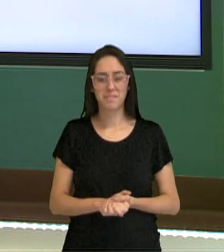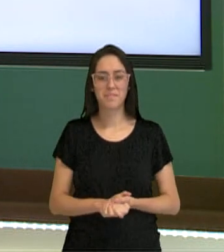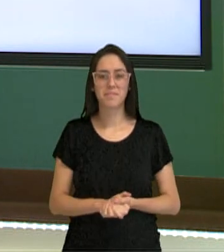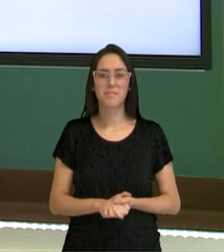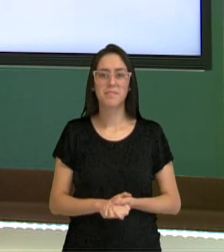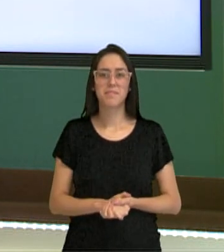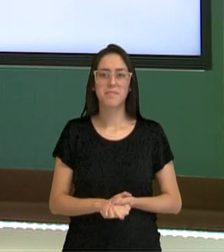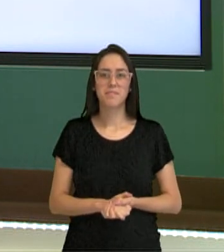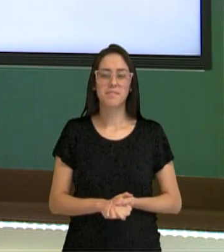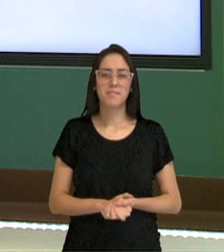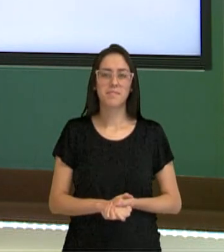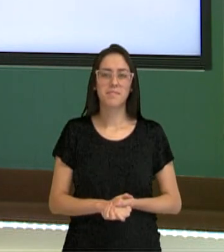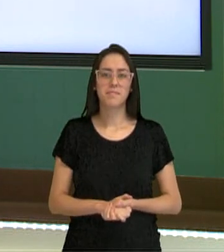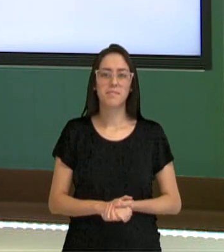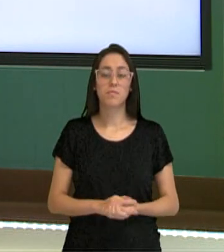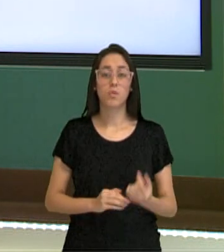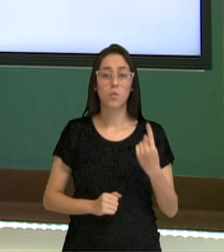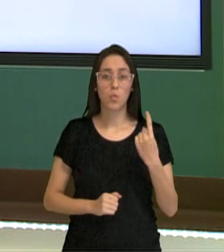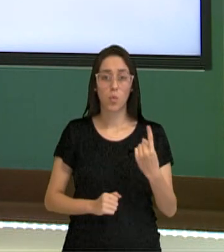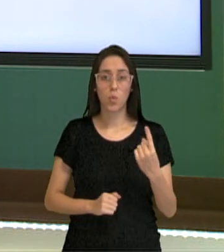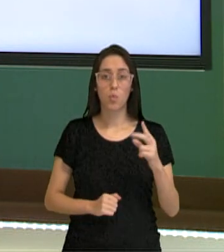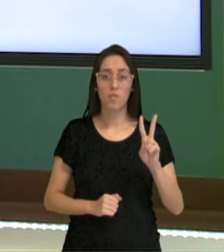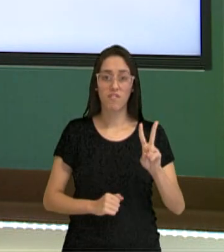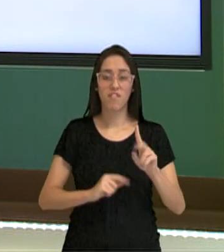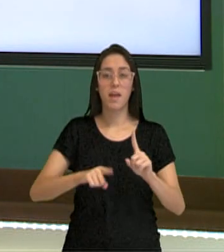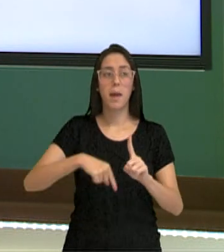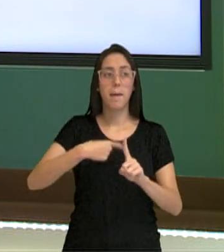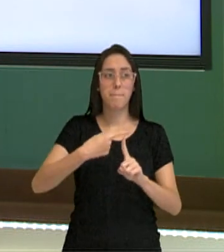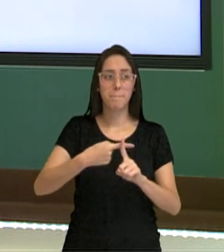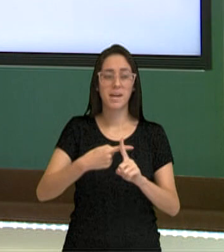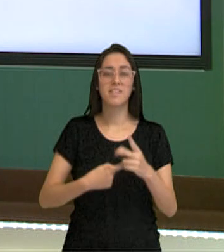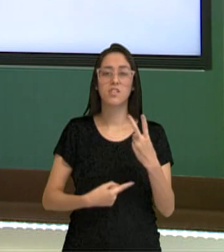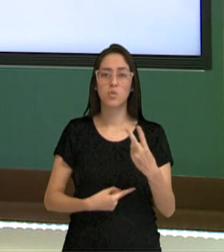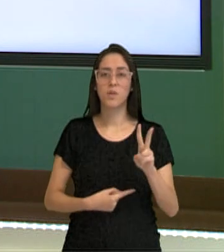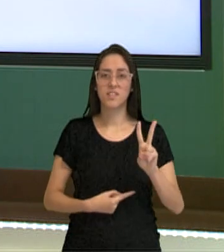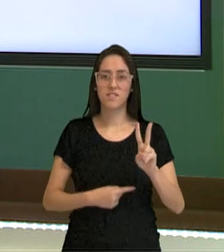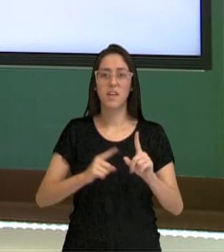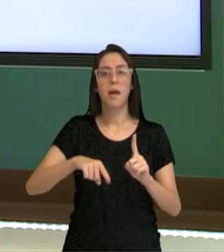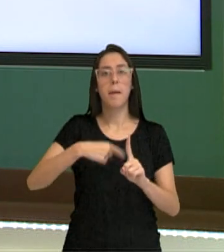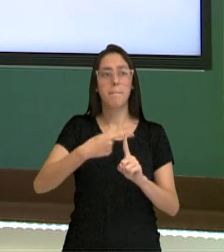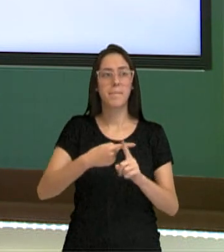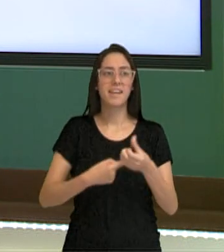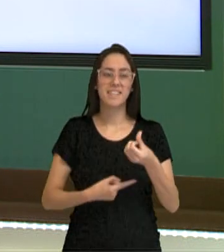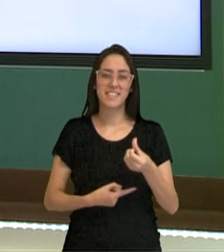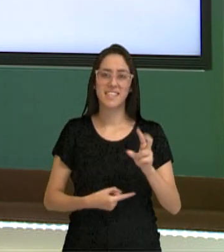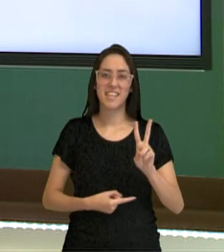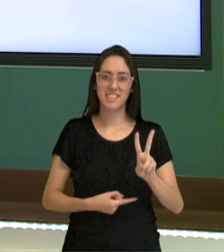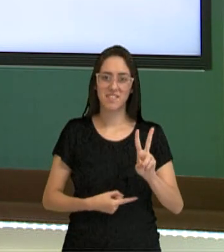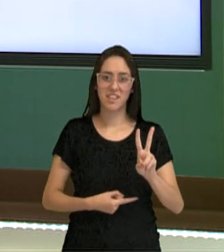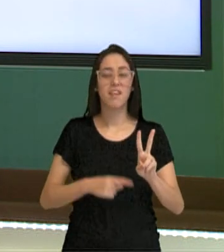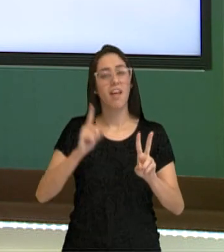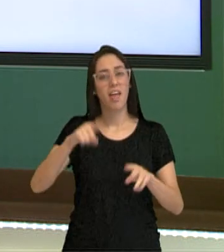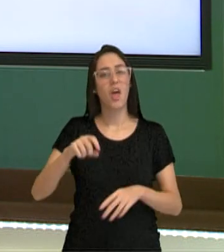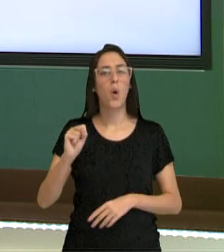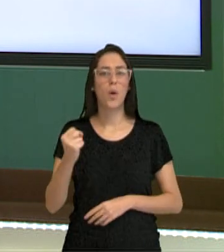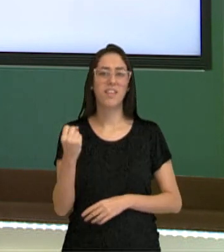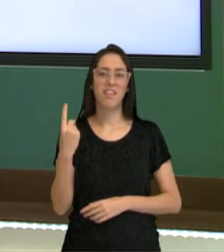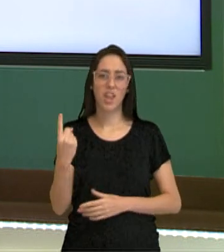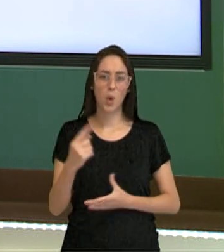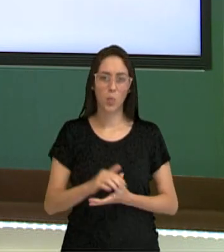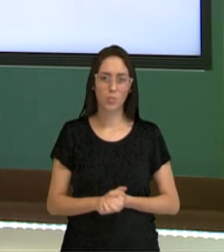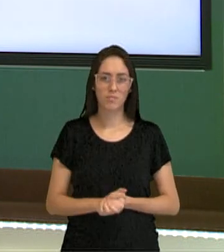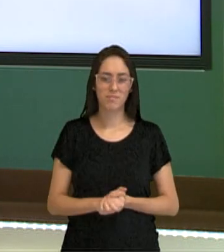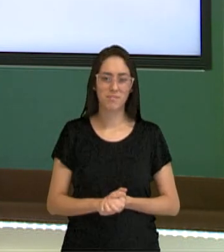Ó. 1V mais 2V mais 6V, 9V igual a 81. Esse 9